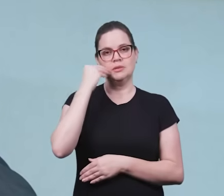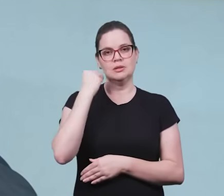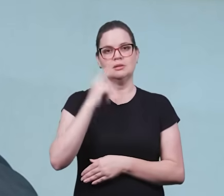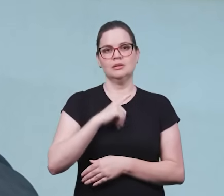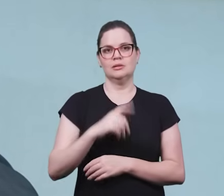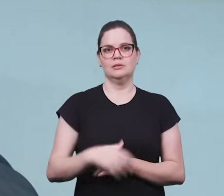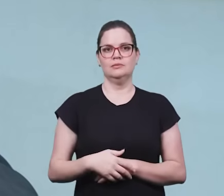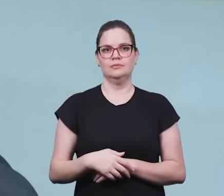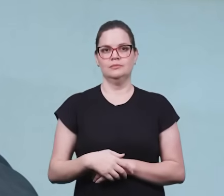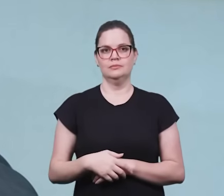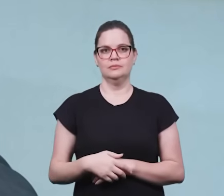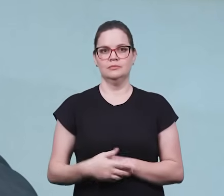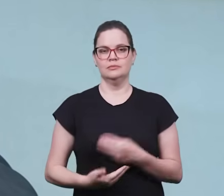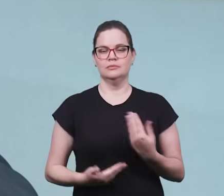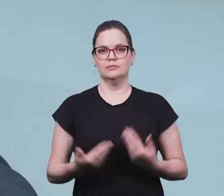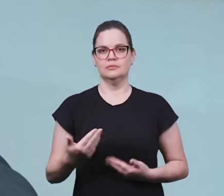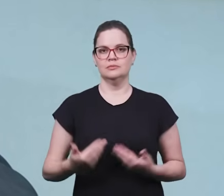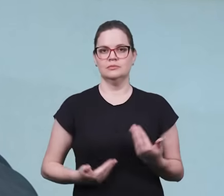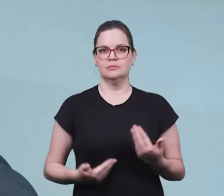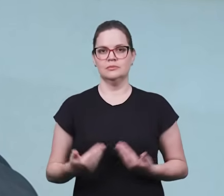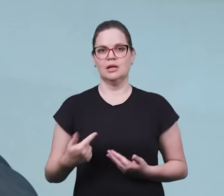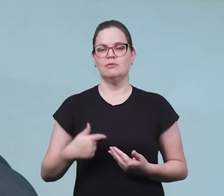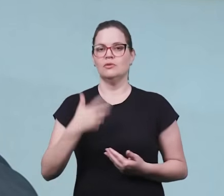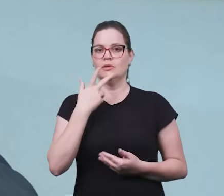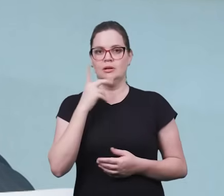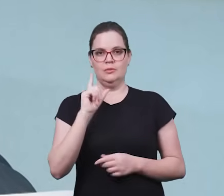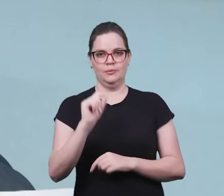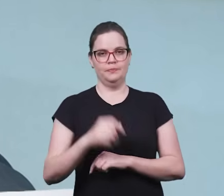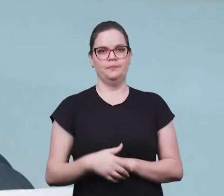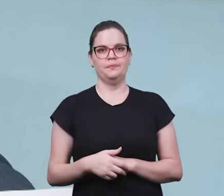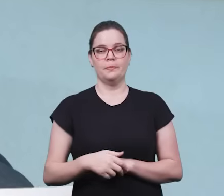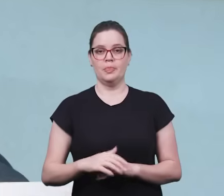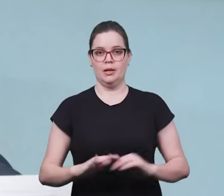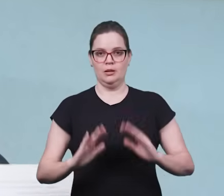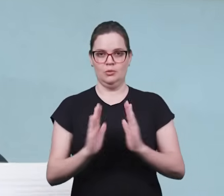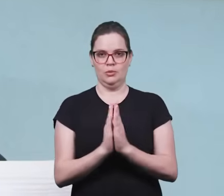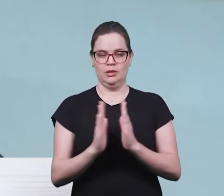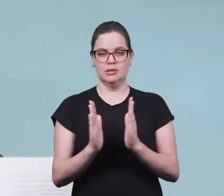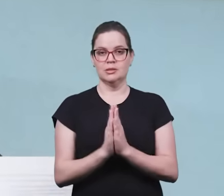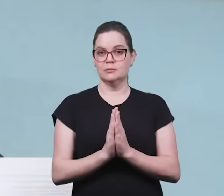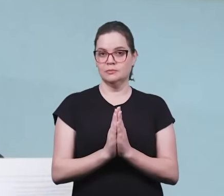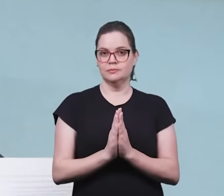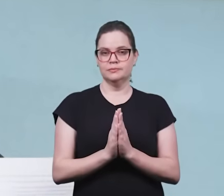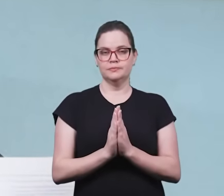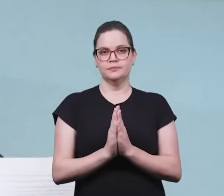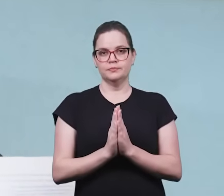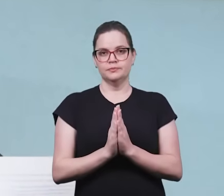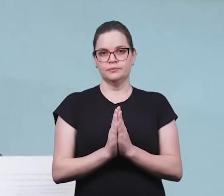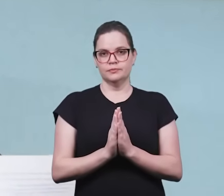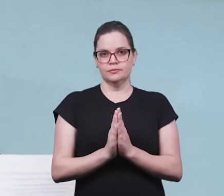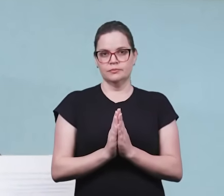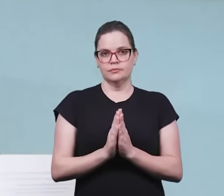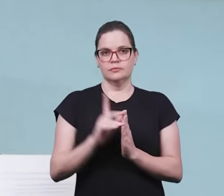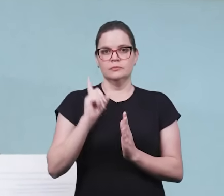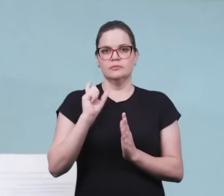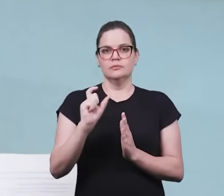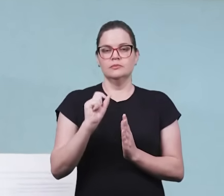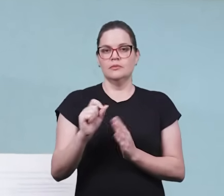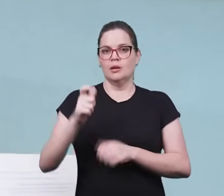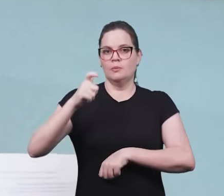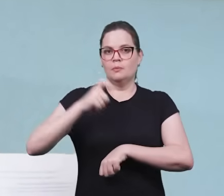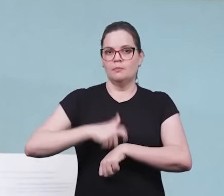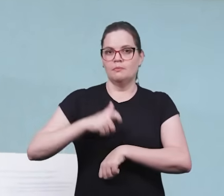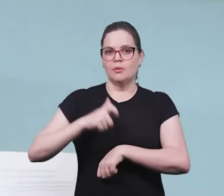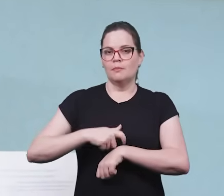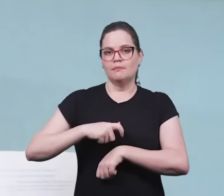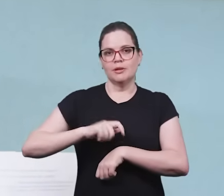vividas, né? Aqui um servo de Deus do século XIX, ele diz assim: a oração é uma ocupação